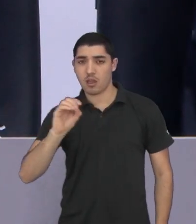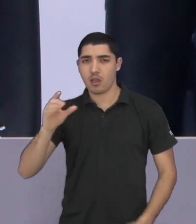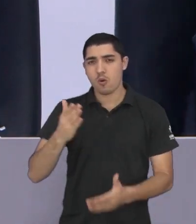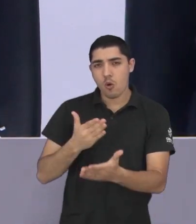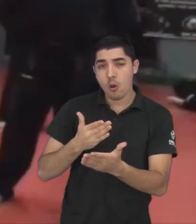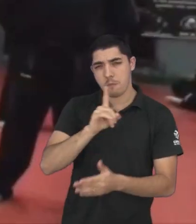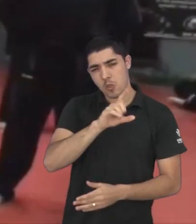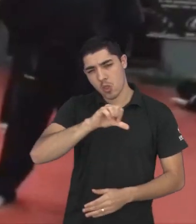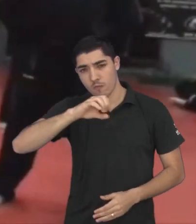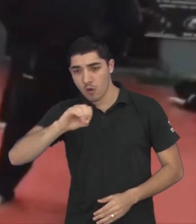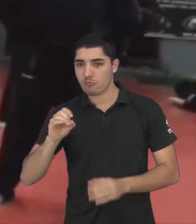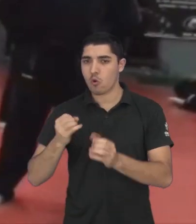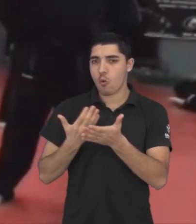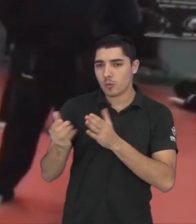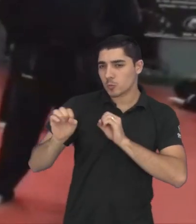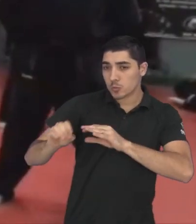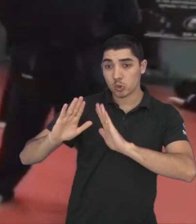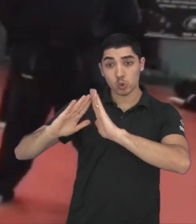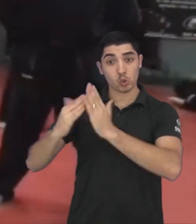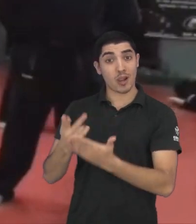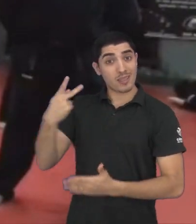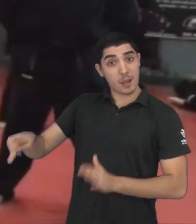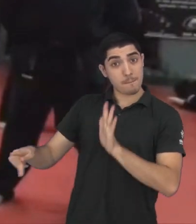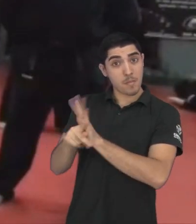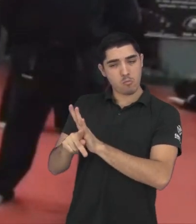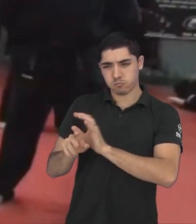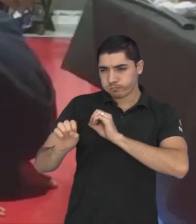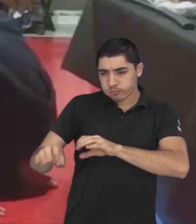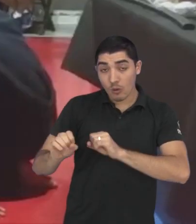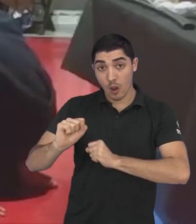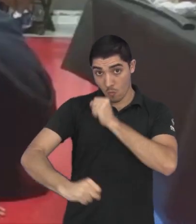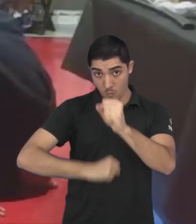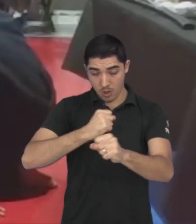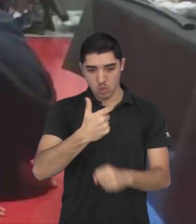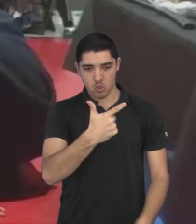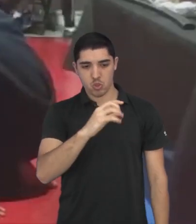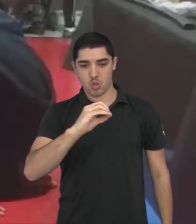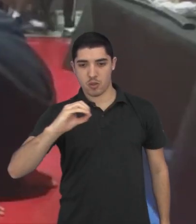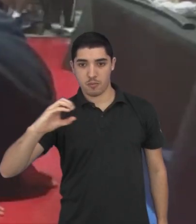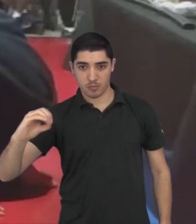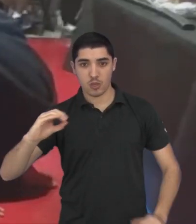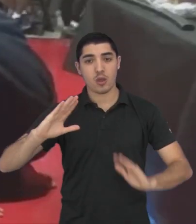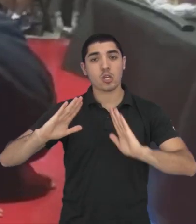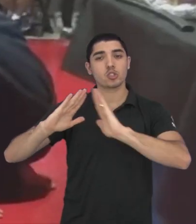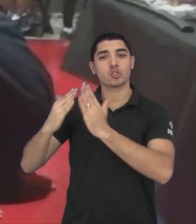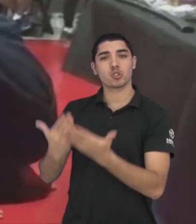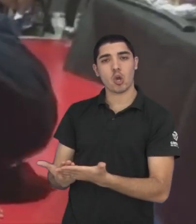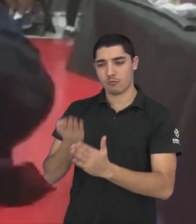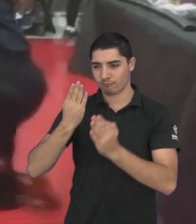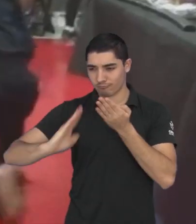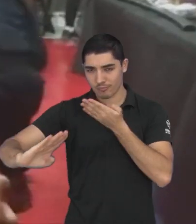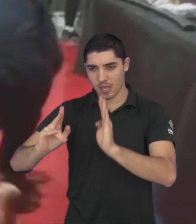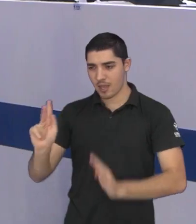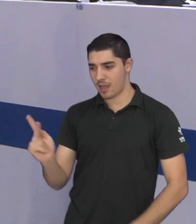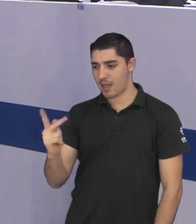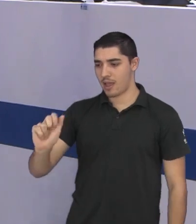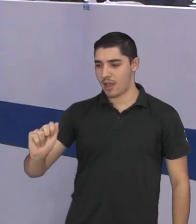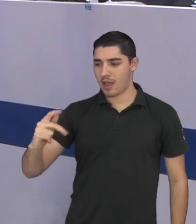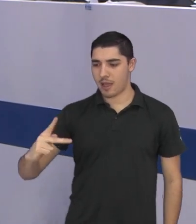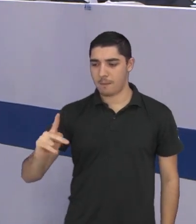de abusos, maus tratos e abandono de jovens e crianças. A Carolina e o Vinícius são 2 dos 7 conselheiros que